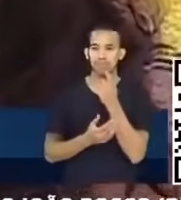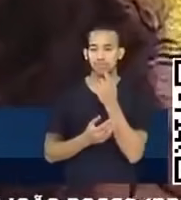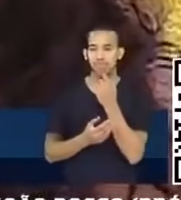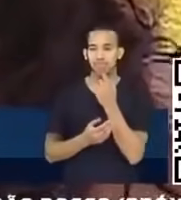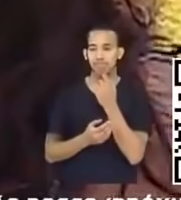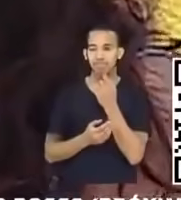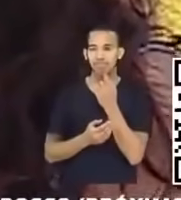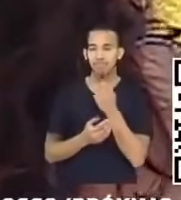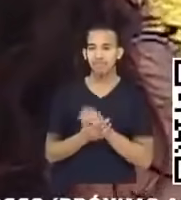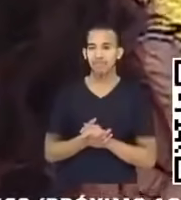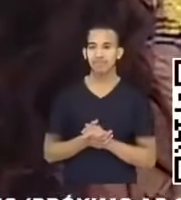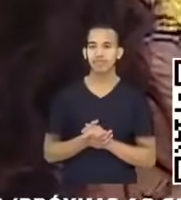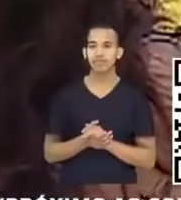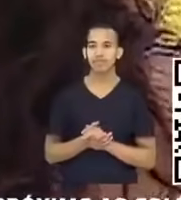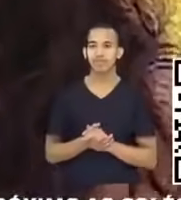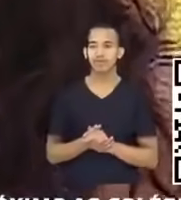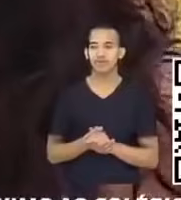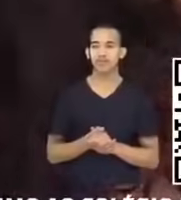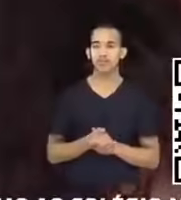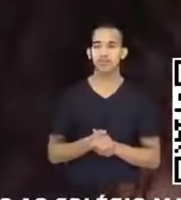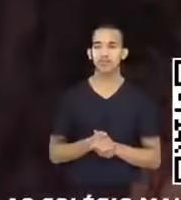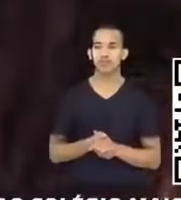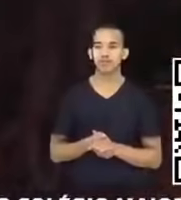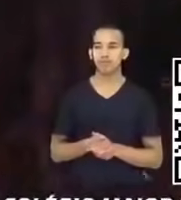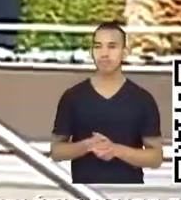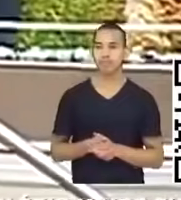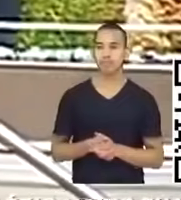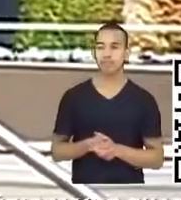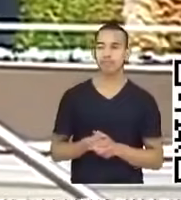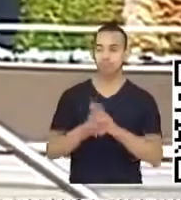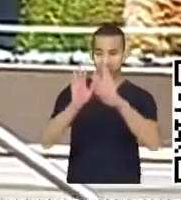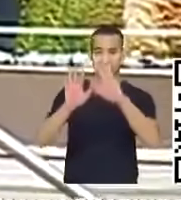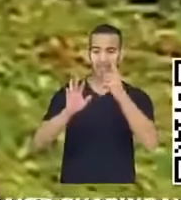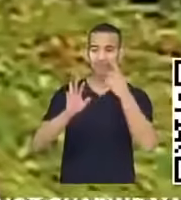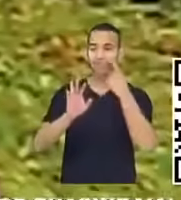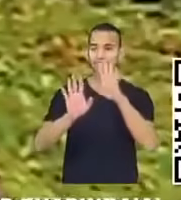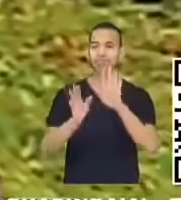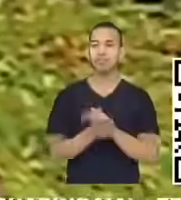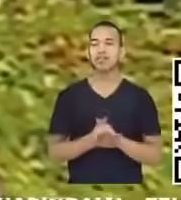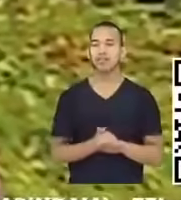é Ah tá bom bicho já terminou já e você vai saber